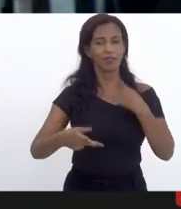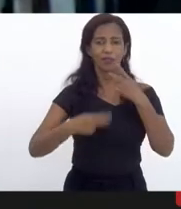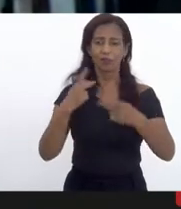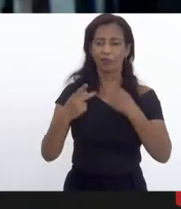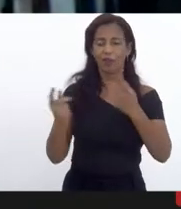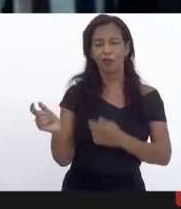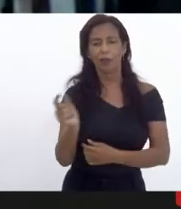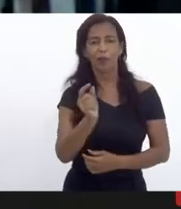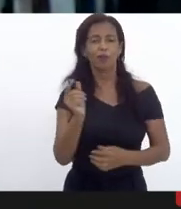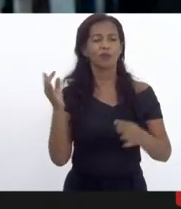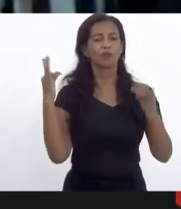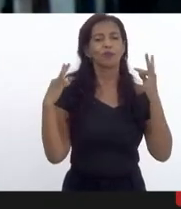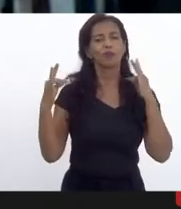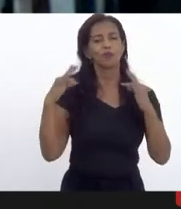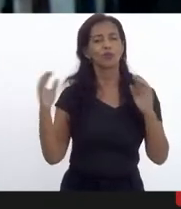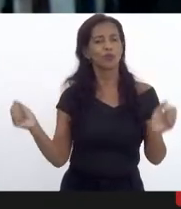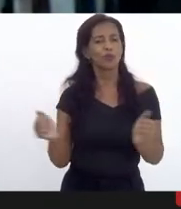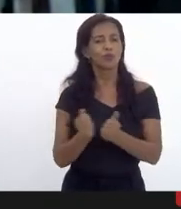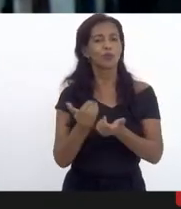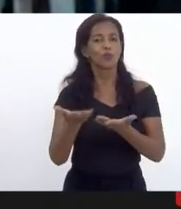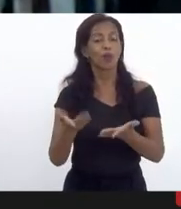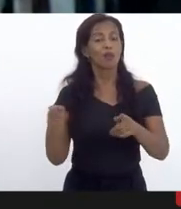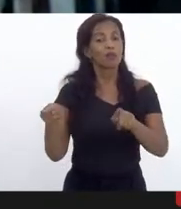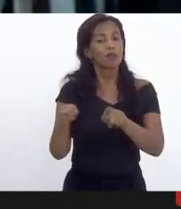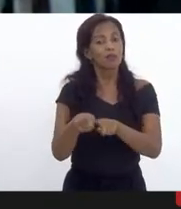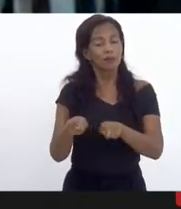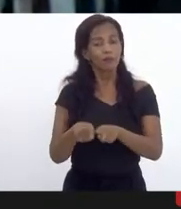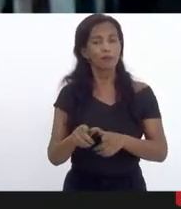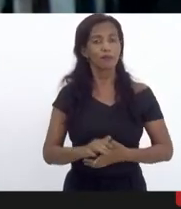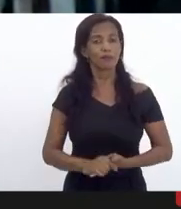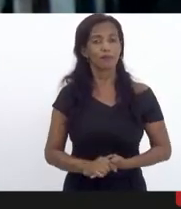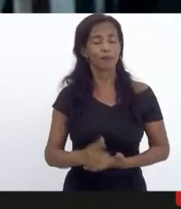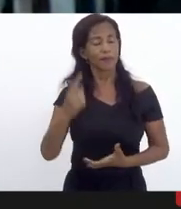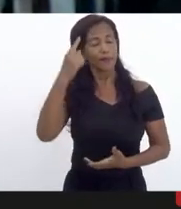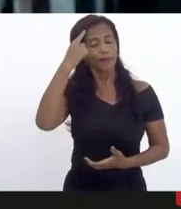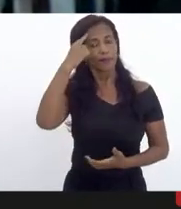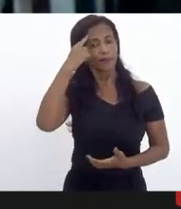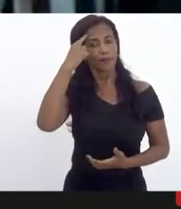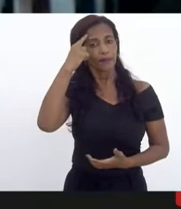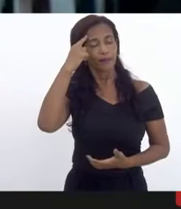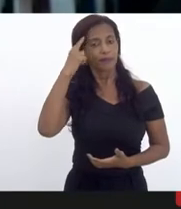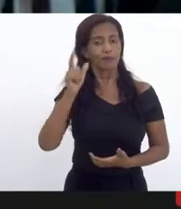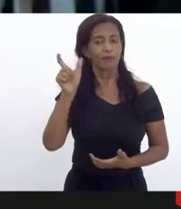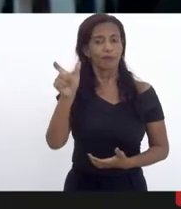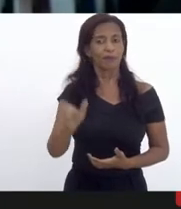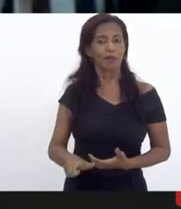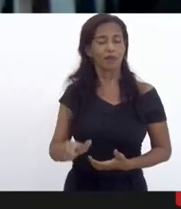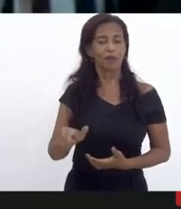pouquinho sobre o turismo com vocês e também pensar na questão